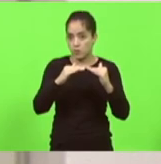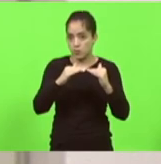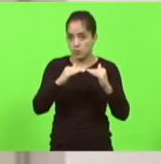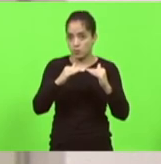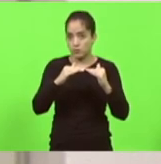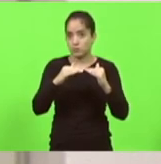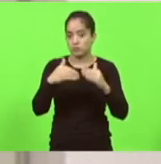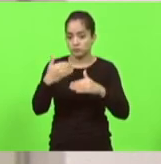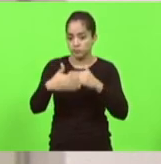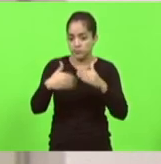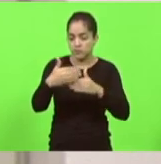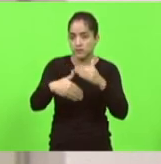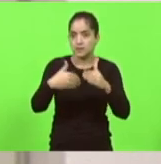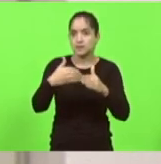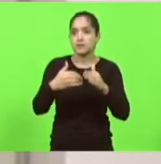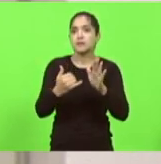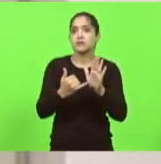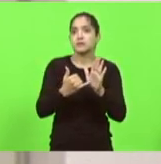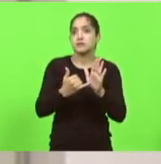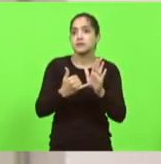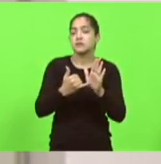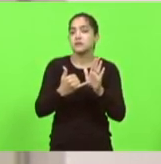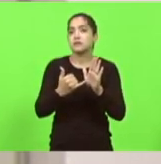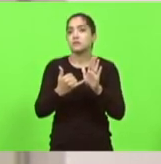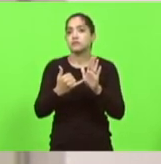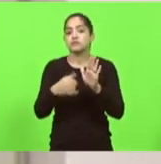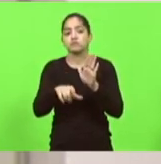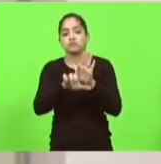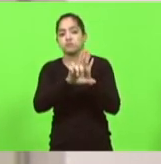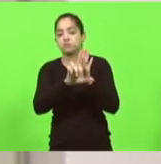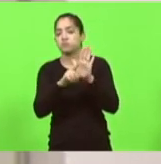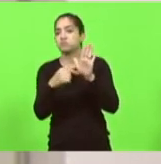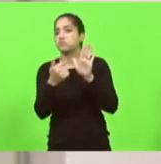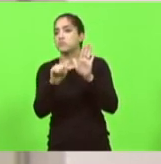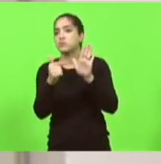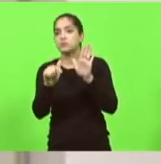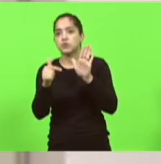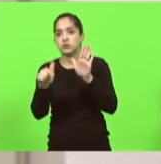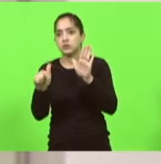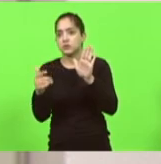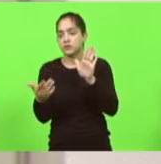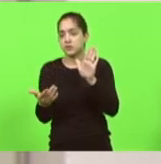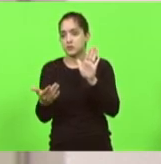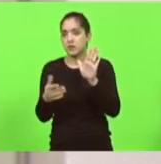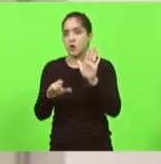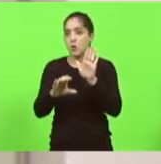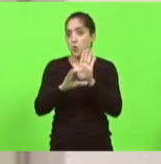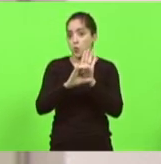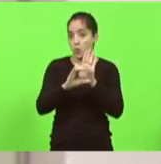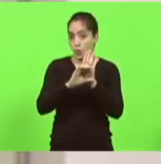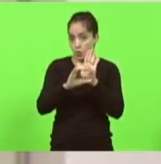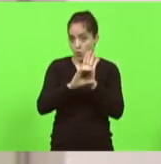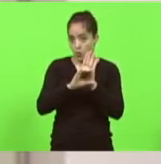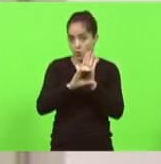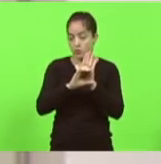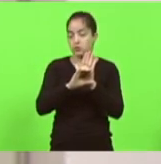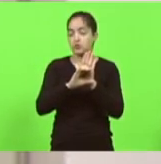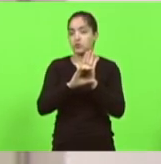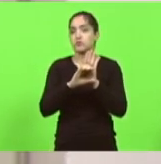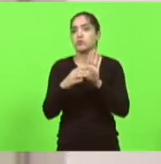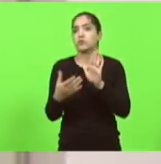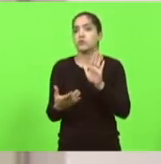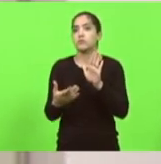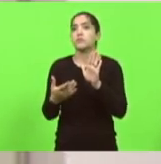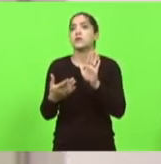transação tributária, era uma coisa que não era prevista na legislação, que o Código de Processo Civil, mesmo renovado, não previu, o